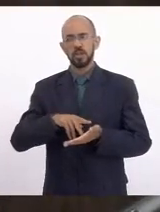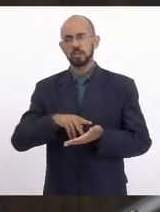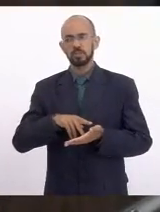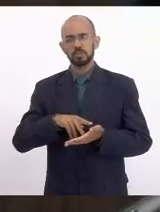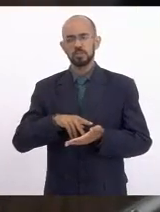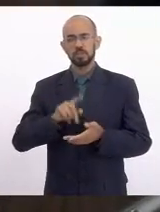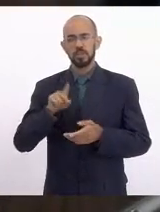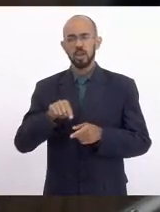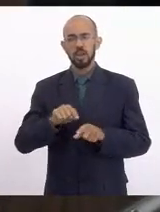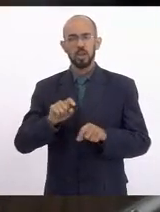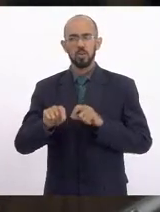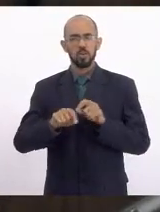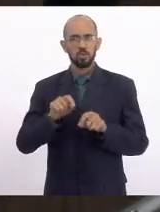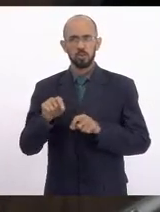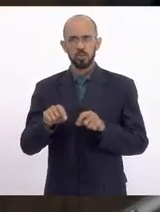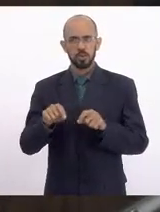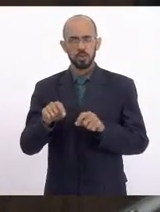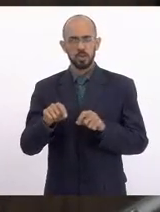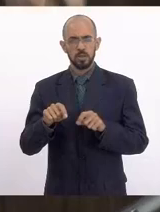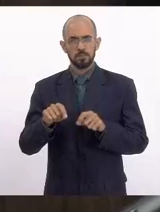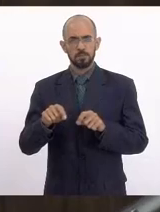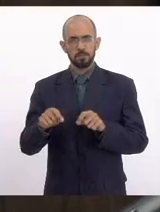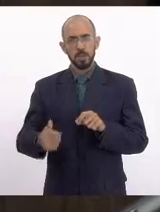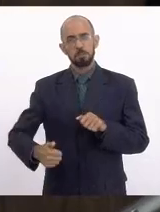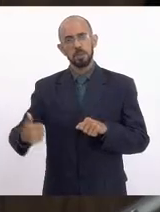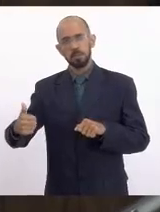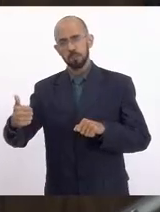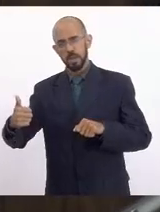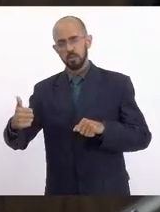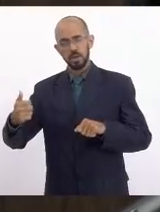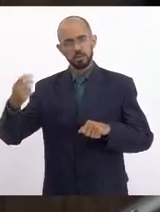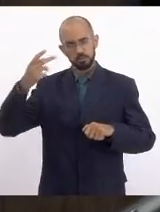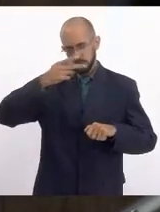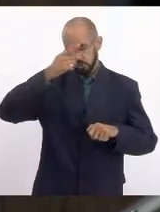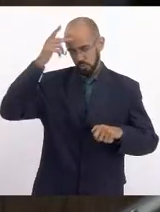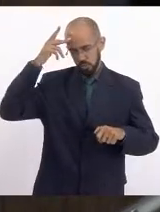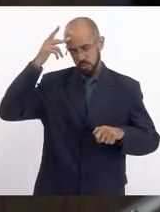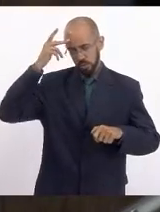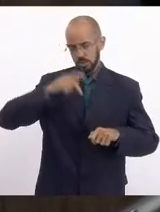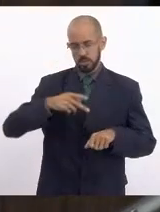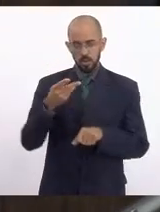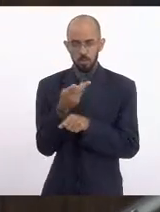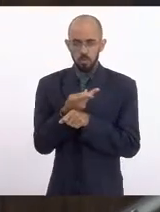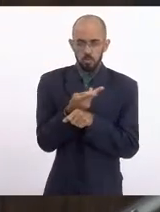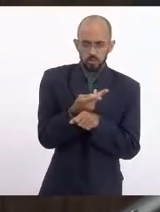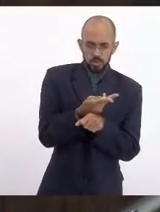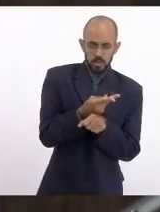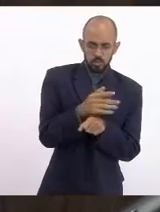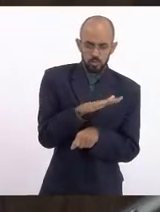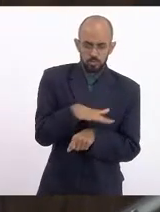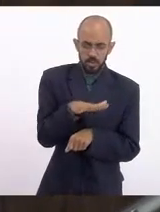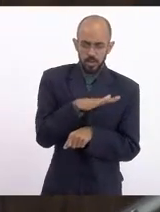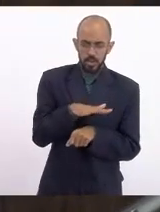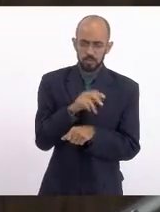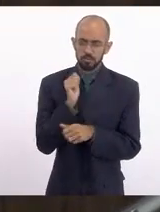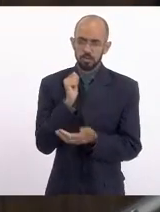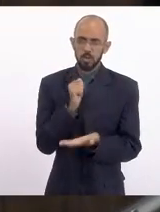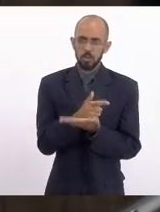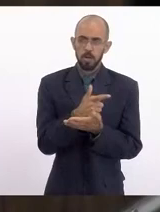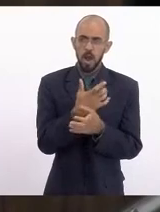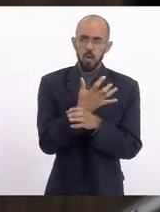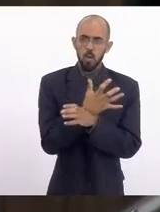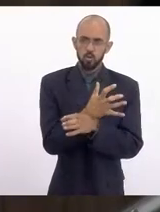Mônica Francisco é que de um lado nós temos as pessoas buscando os mercados para comprar